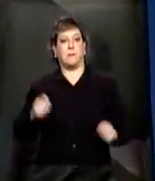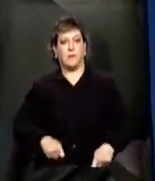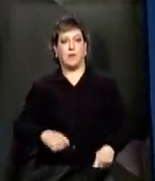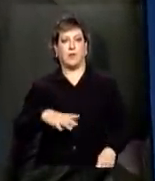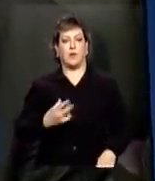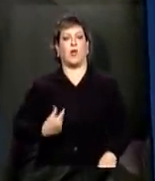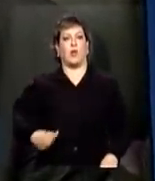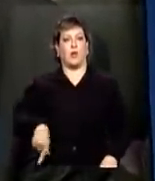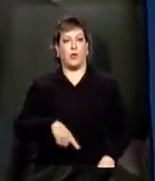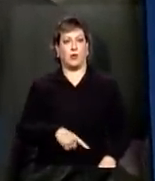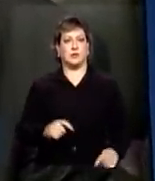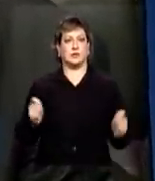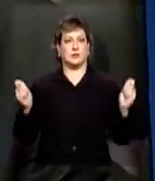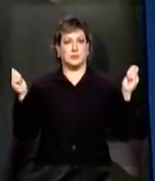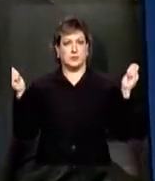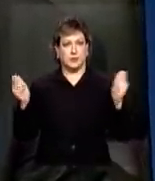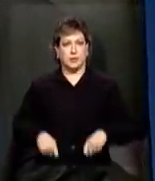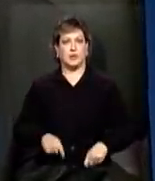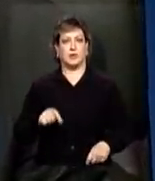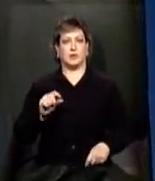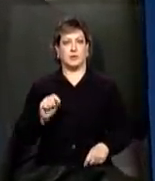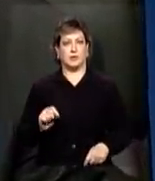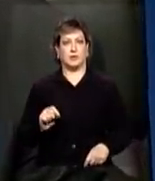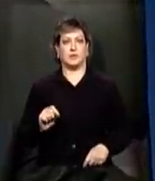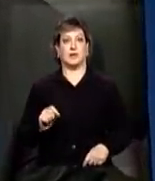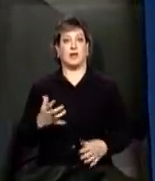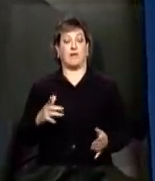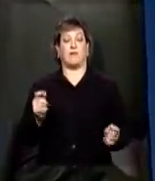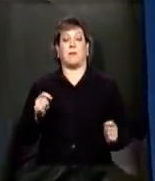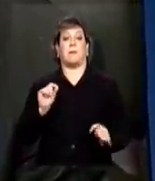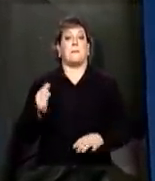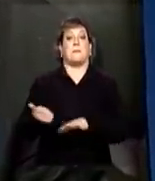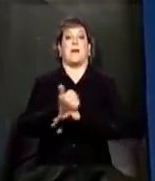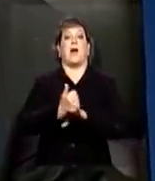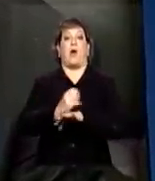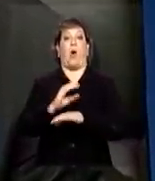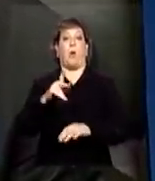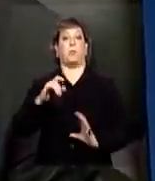promovemos talvez a melhor Copa do Mundo de todos os tempos.